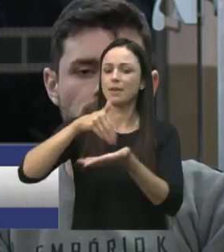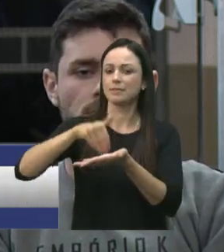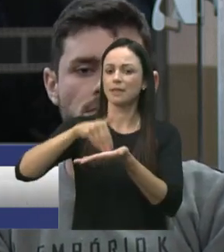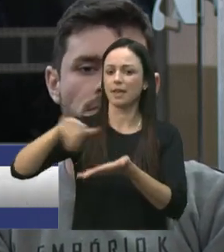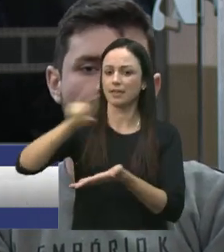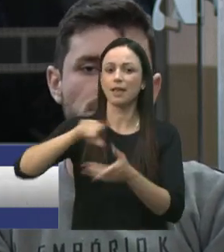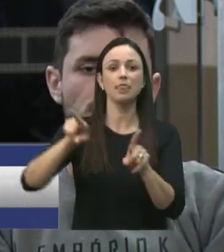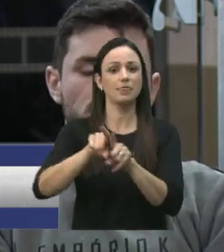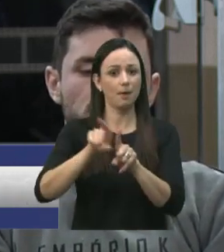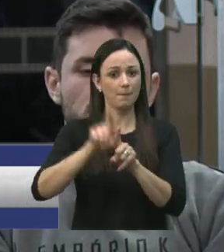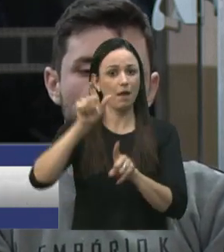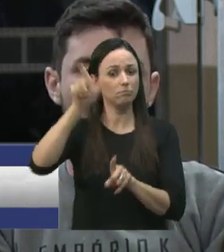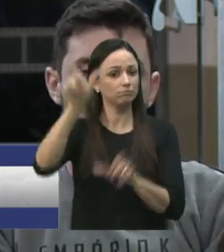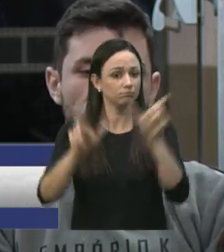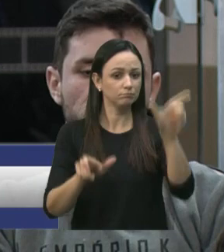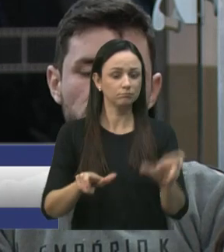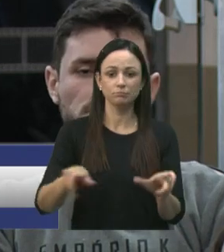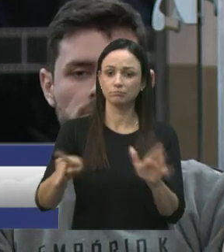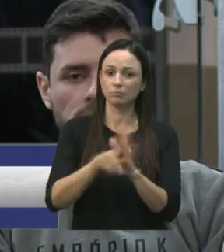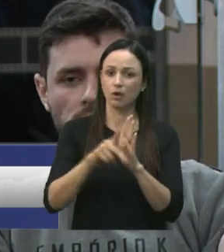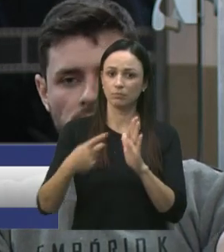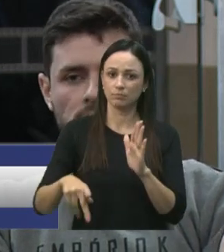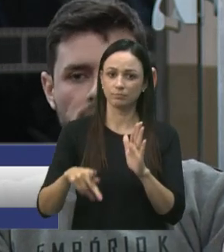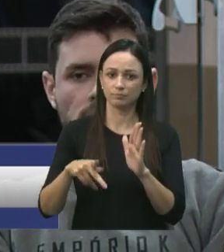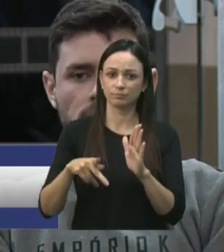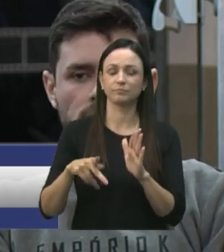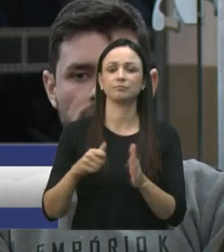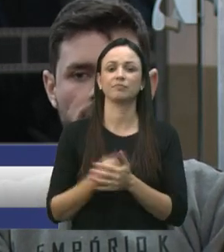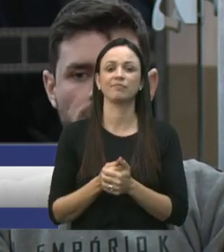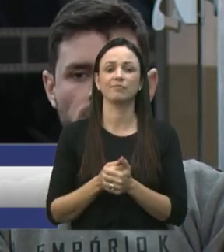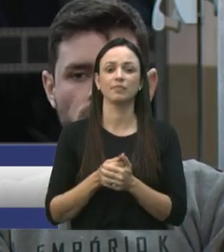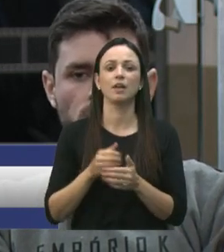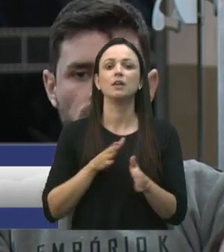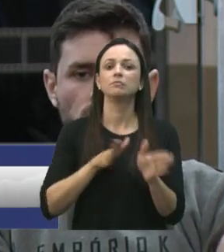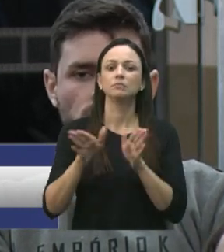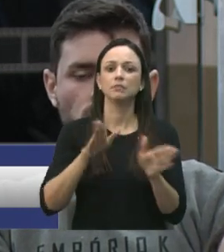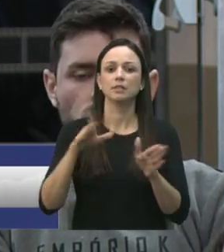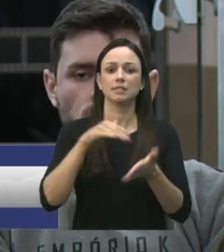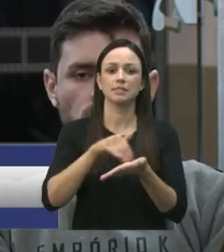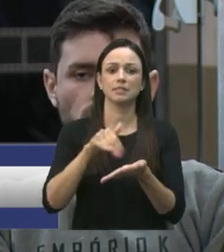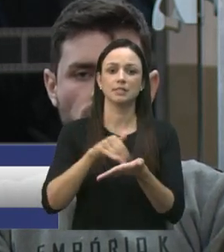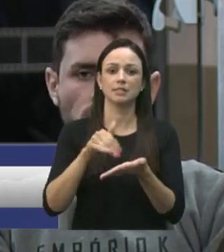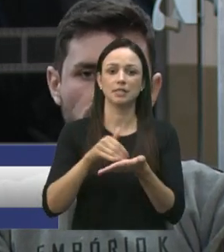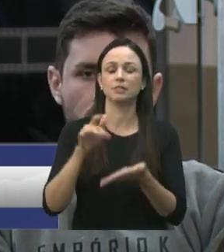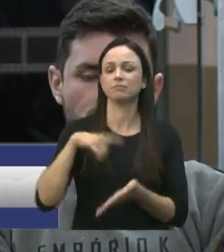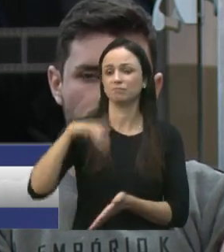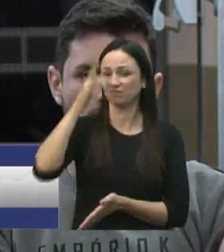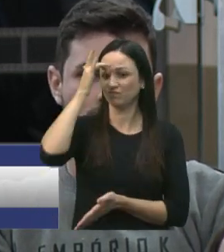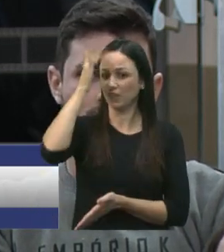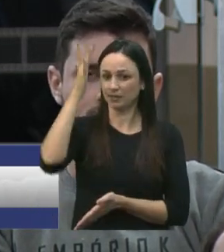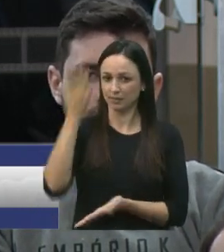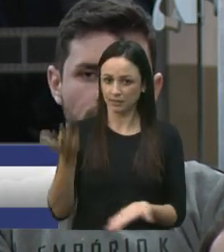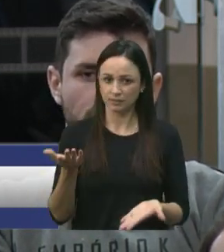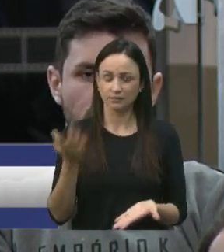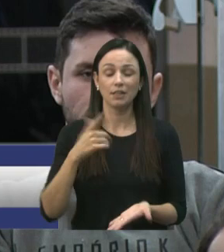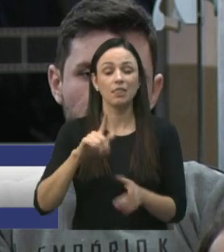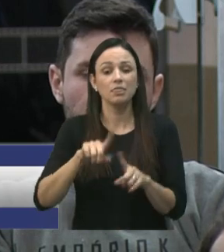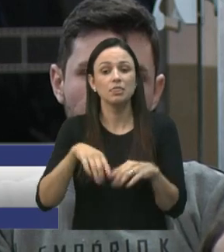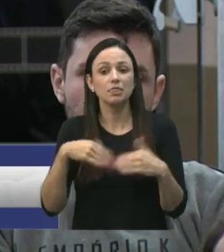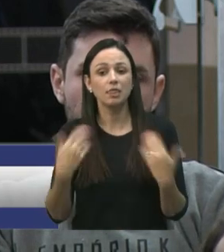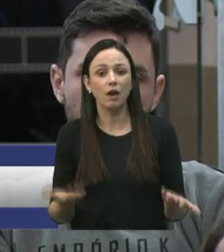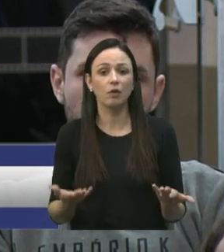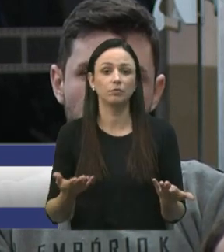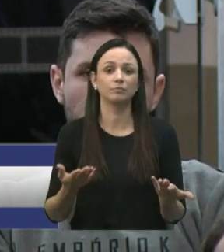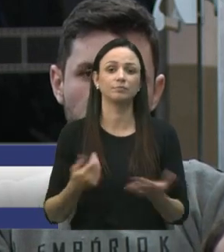também são munícipes. Então, assim, acesso às secretarias os senhores têm com facilidade. Então, de repente, não sei